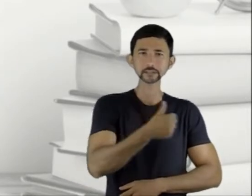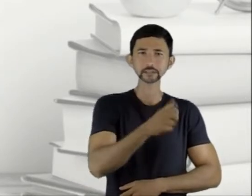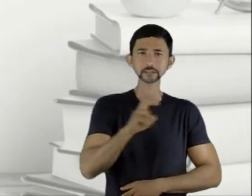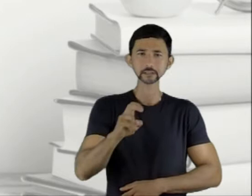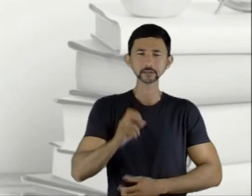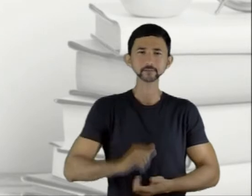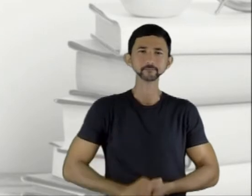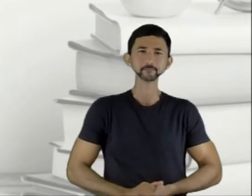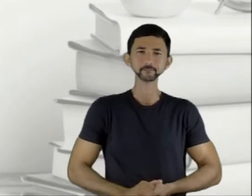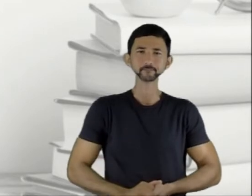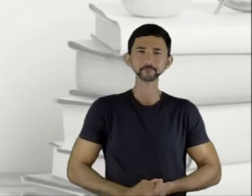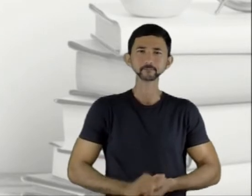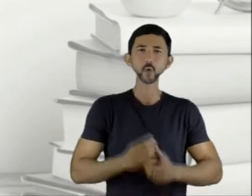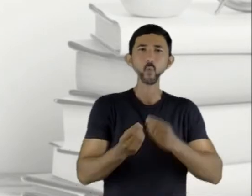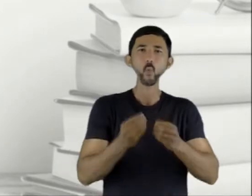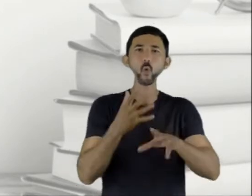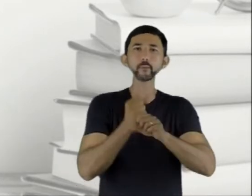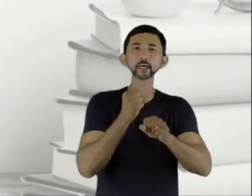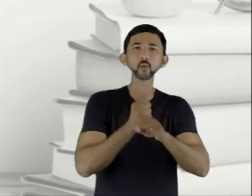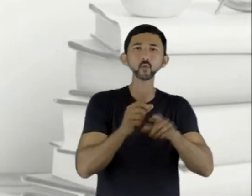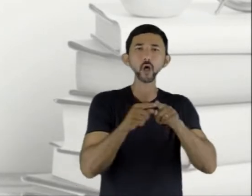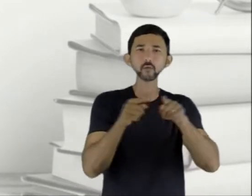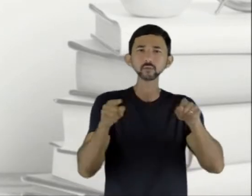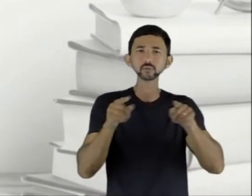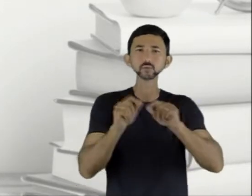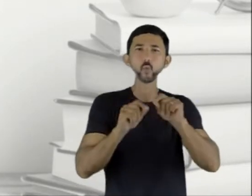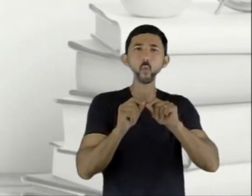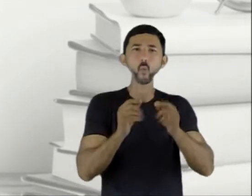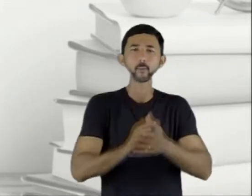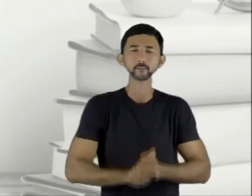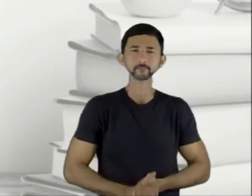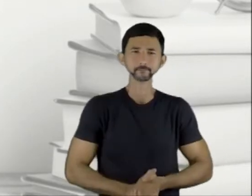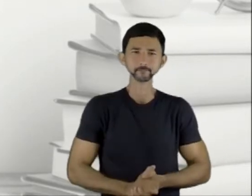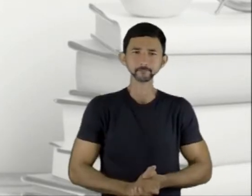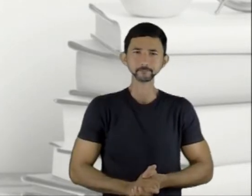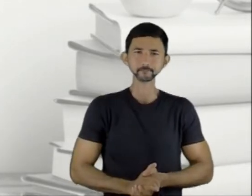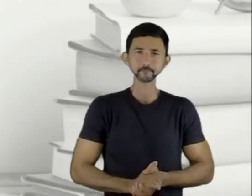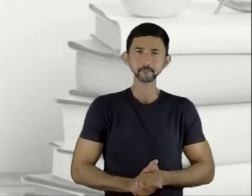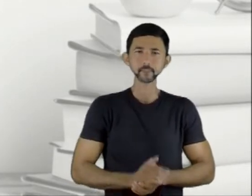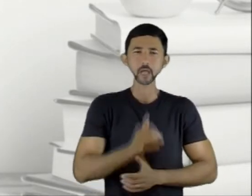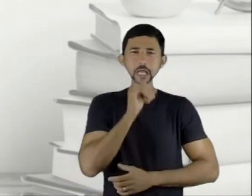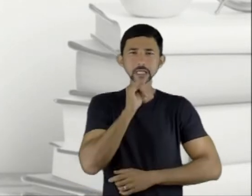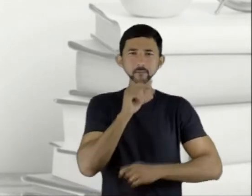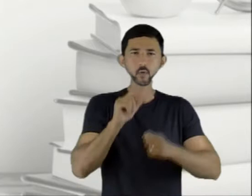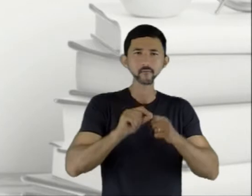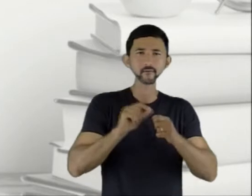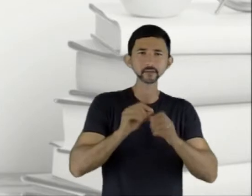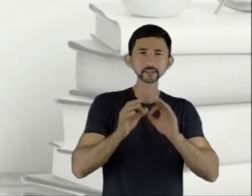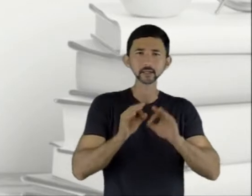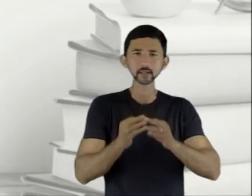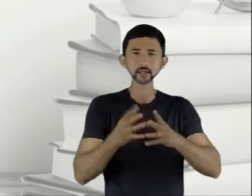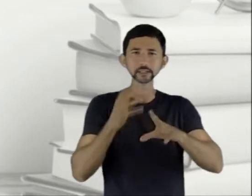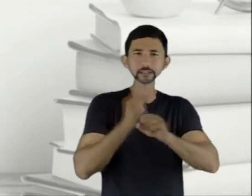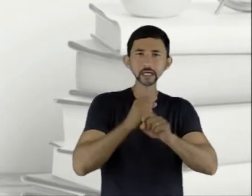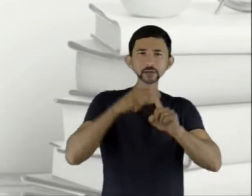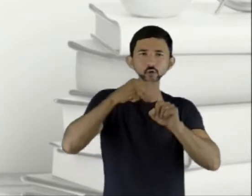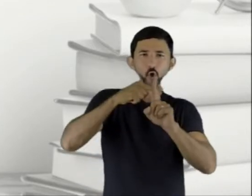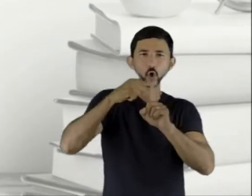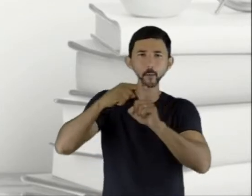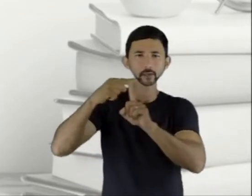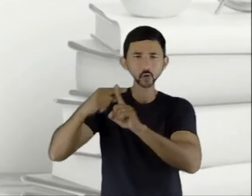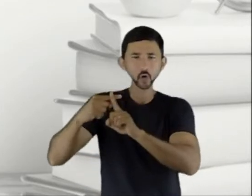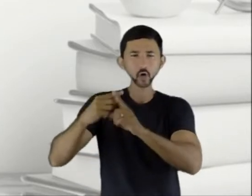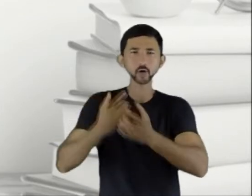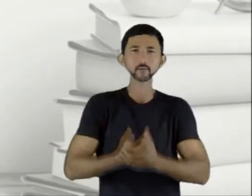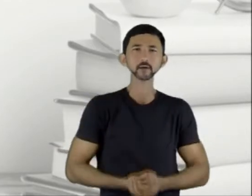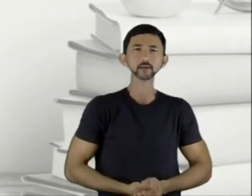certo? Como é que eu vou calcular essa média? Então, a gente vai fazer o quê? O somatório, certo? A